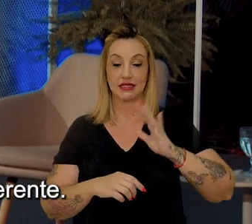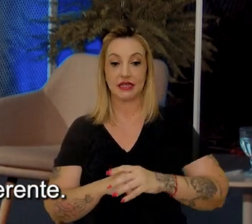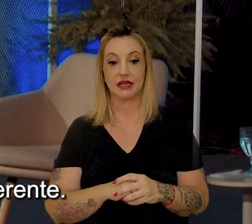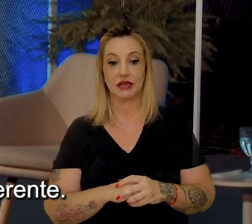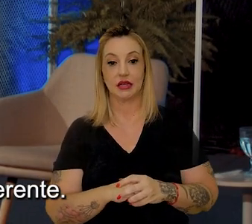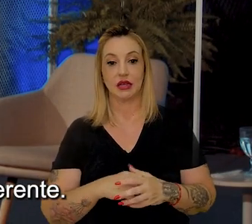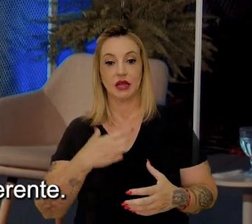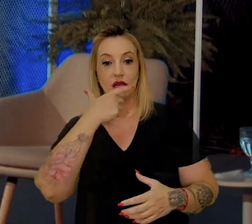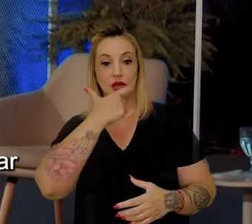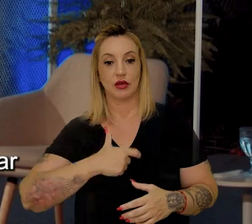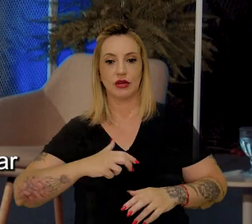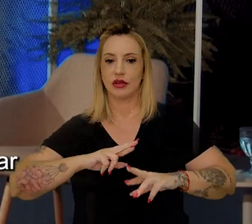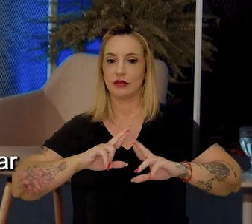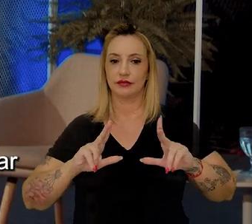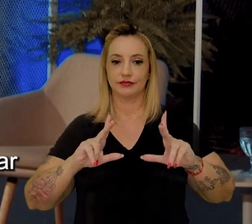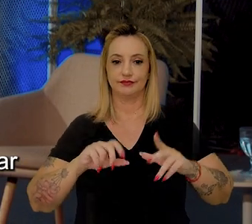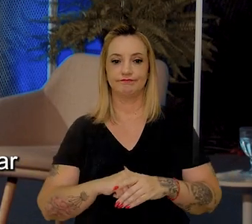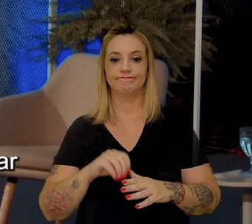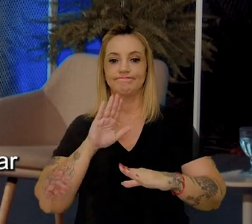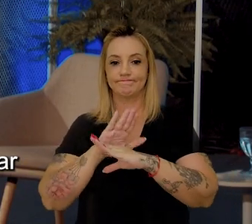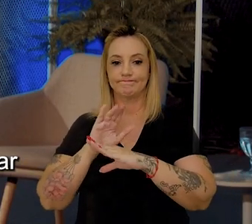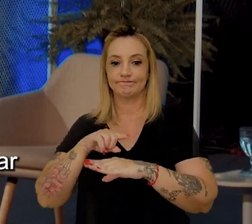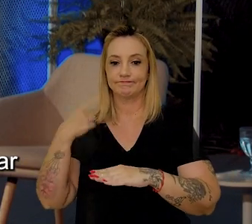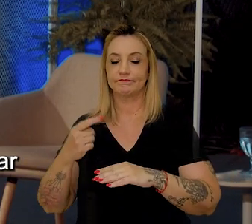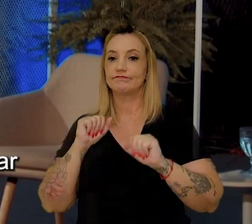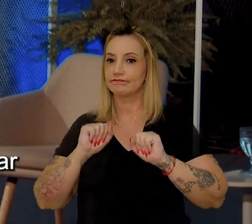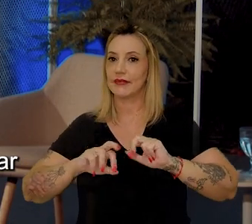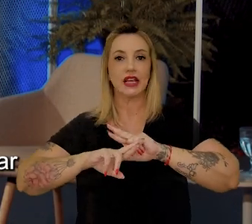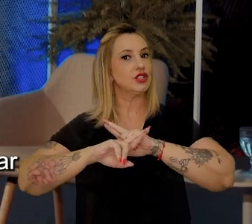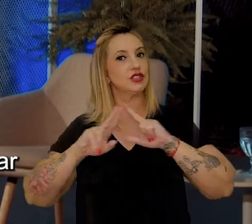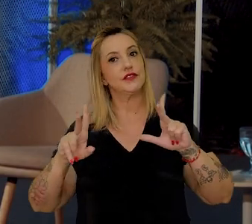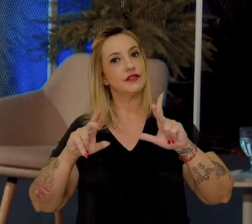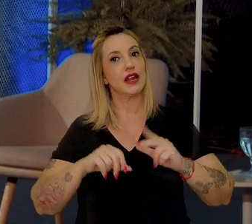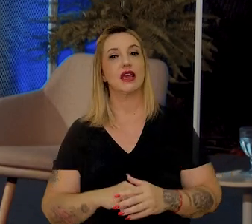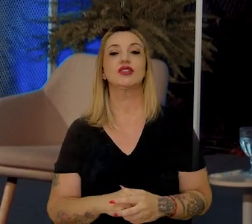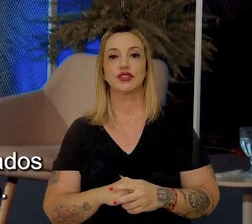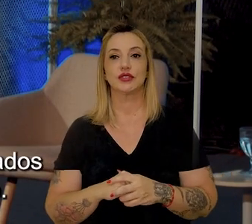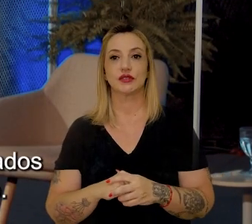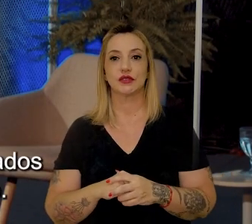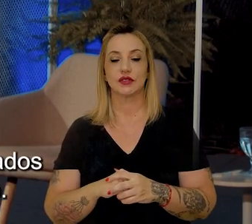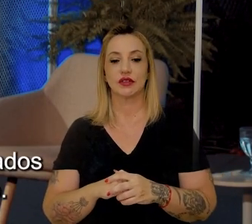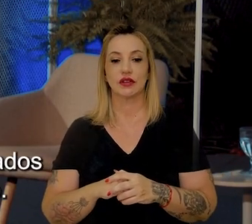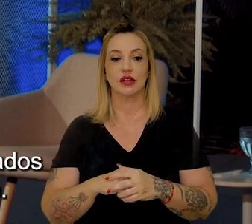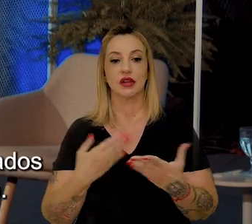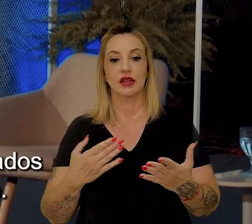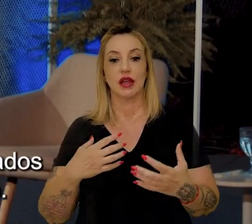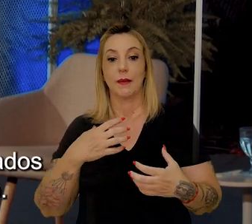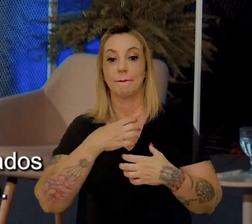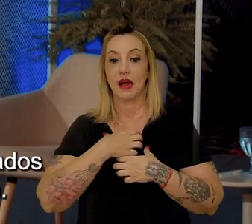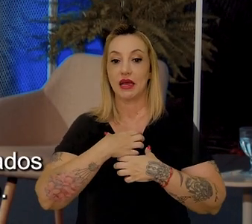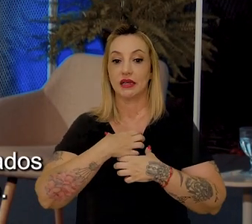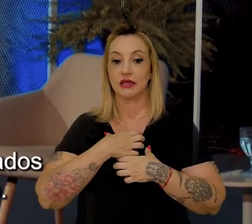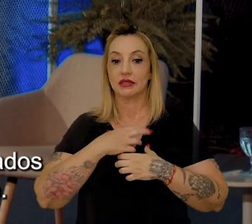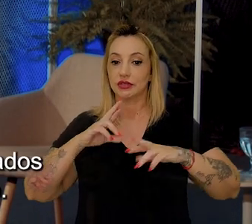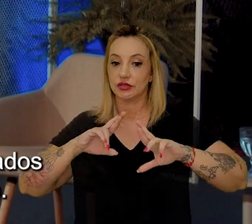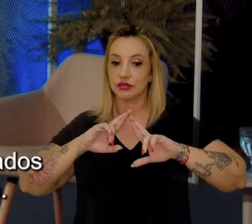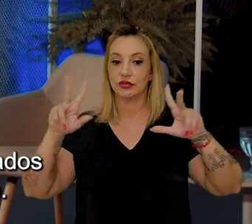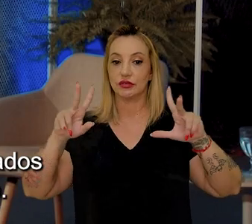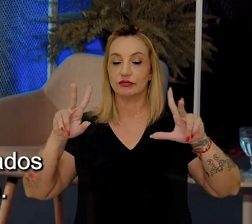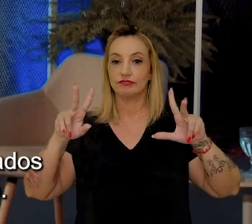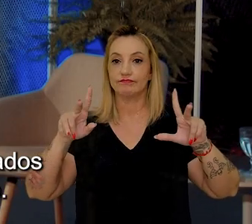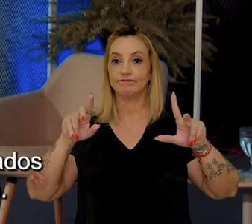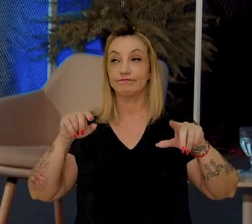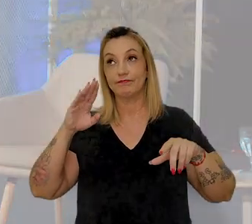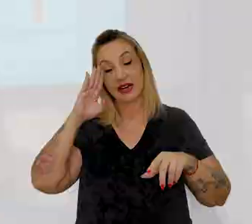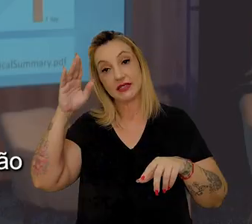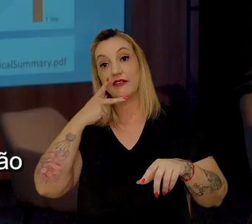comportamento é completamente diferente a contribuição que a gente pode dar é completamente diferente e com impactos totalmente diferenciado sobre o ponto de